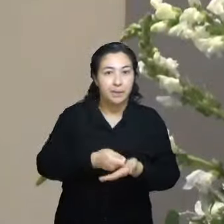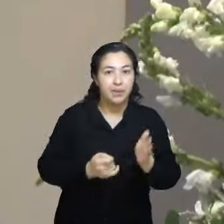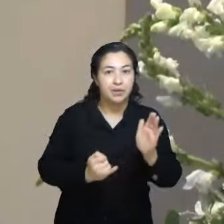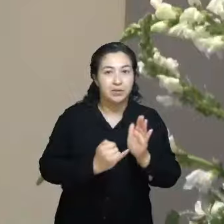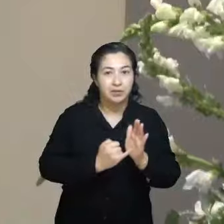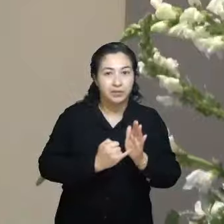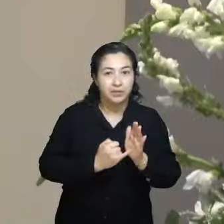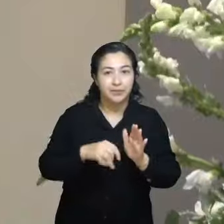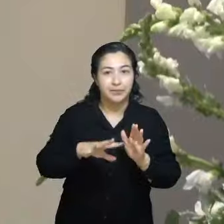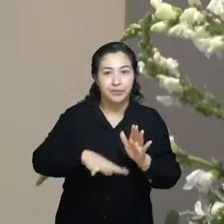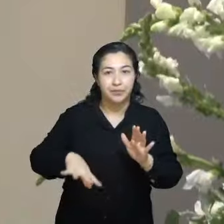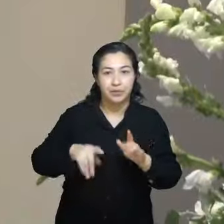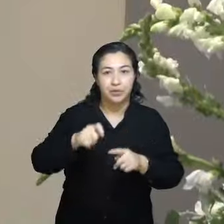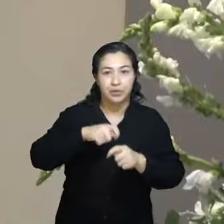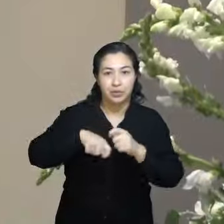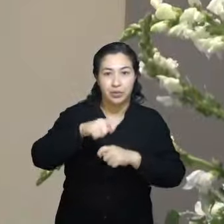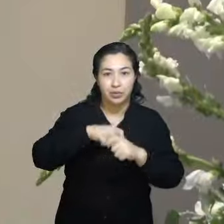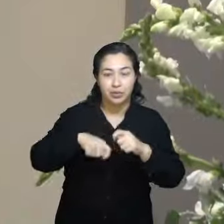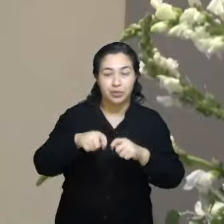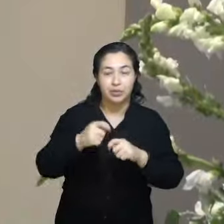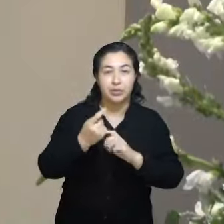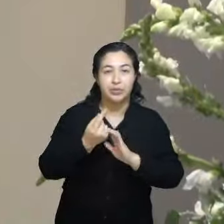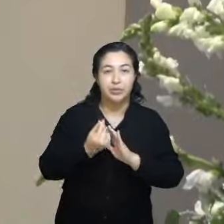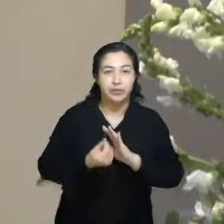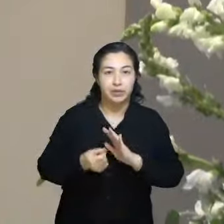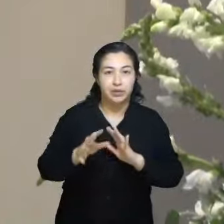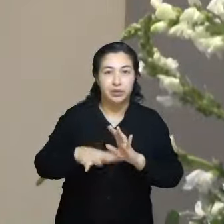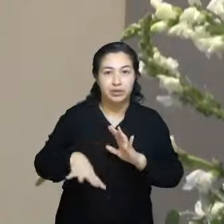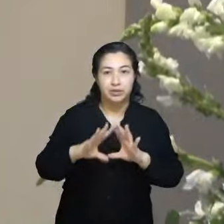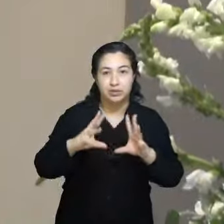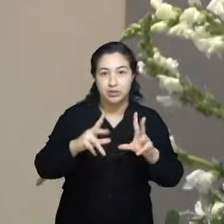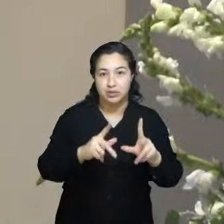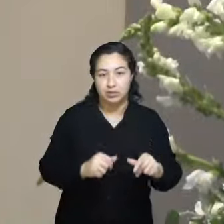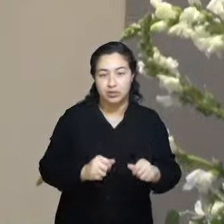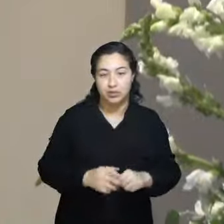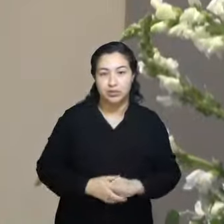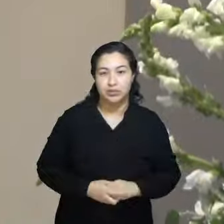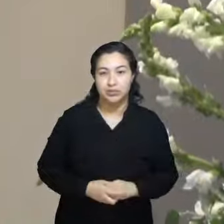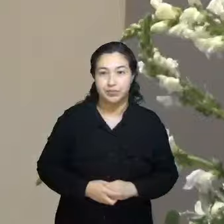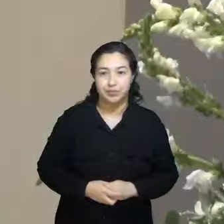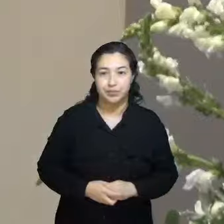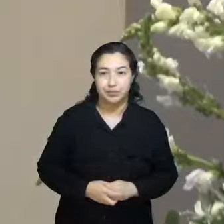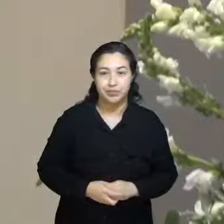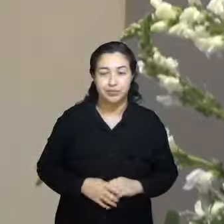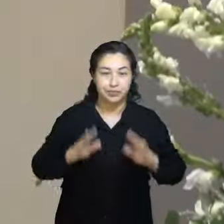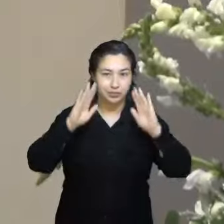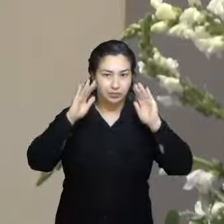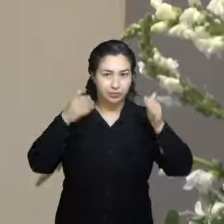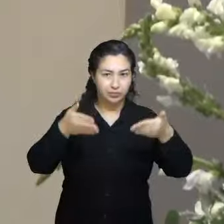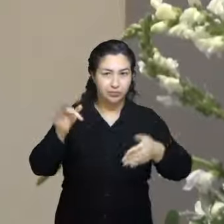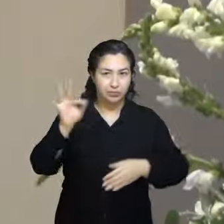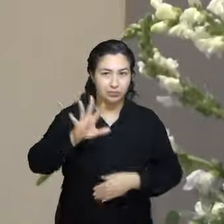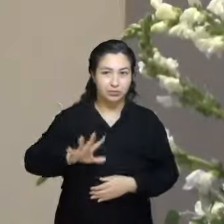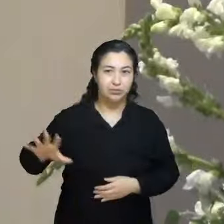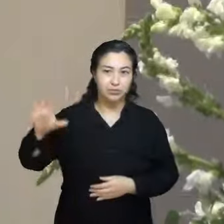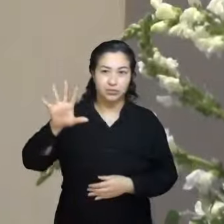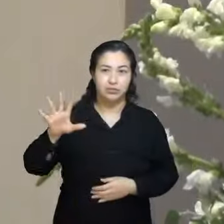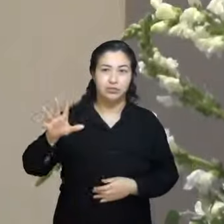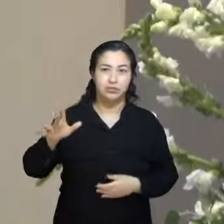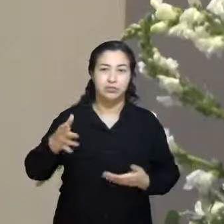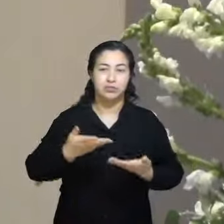autossuficiência econômica e financeira desses entes parciais Ponto Central de uma federação competente e